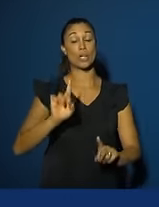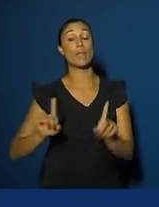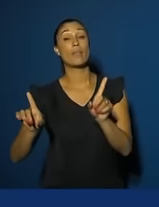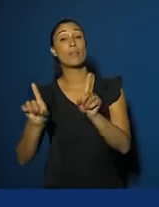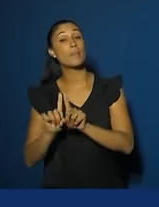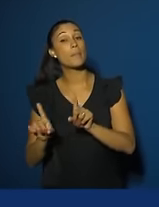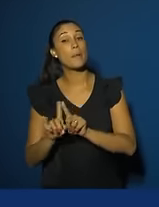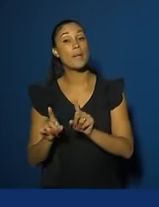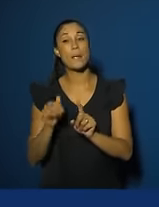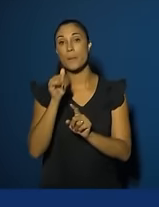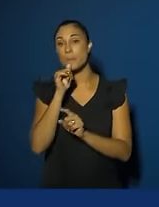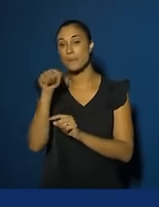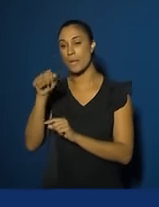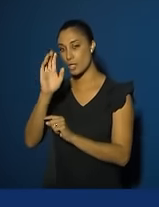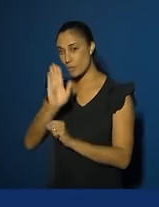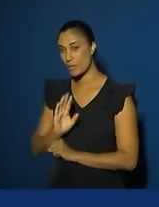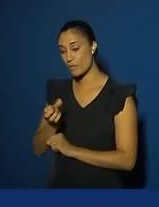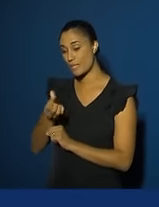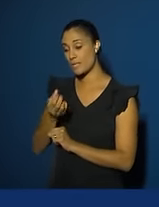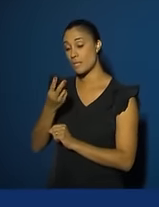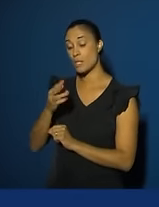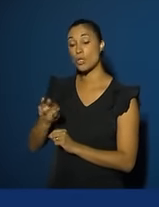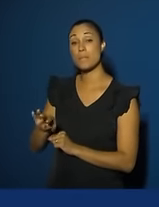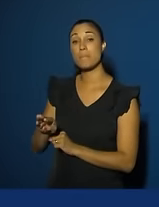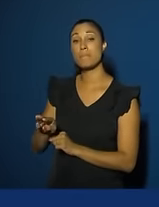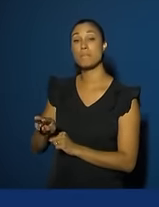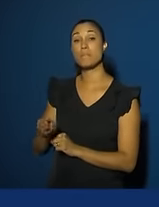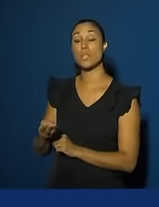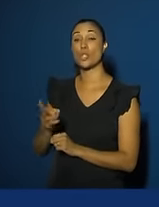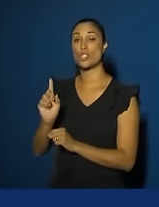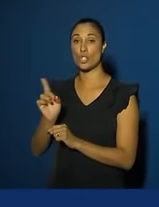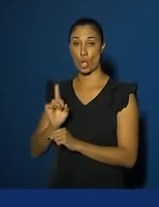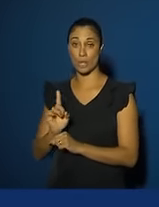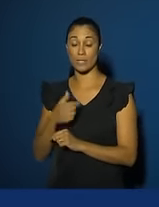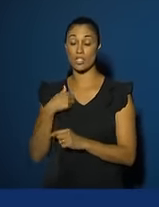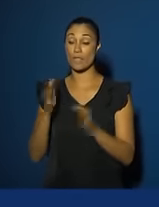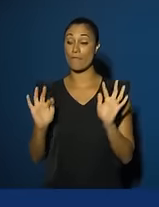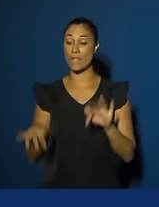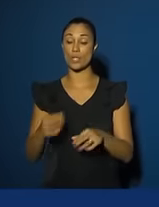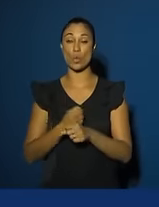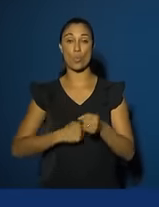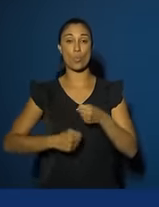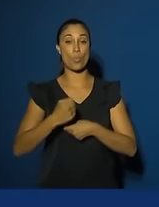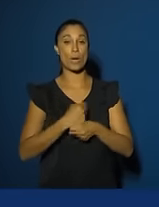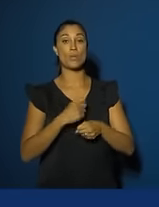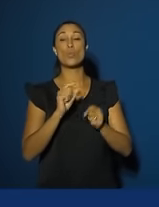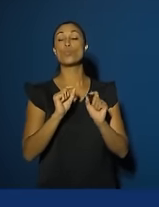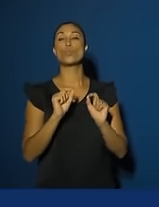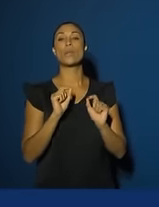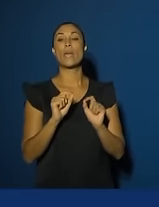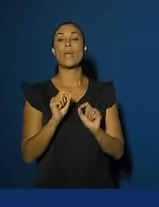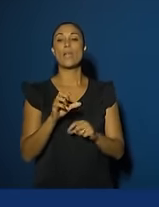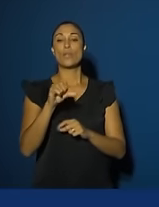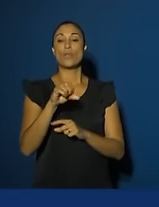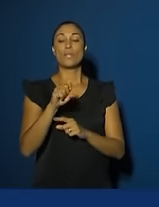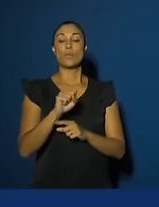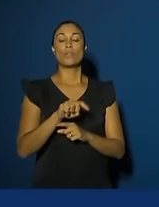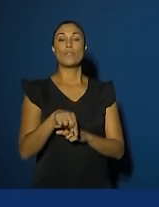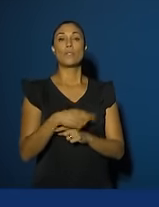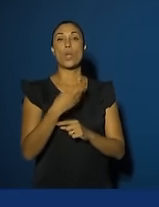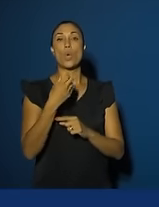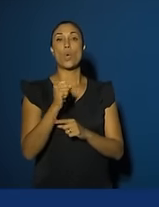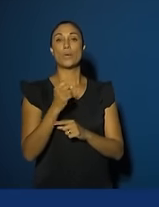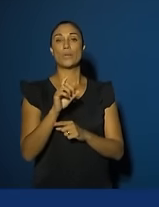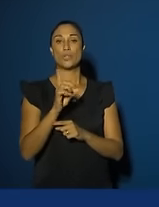comercial do Brasil foi de 62 Bilhões de Dólares a gente terminou o ano passado com o saldo da balança comercial em 98,8